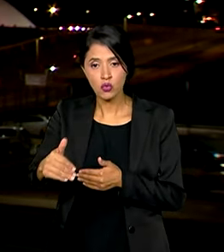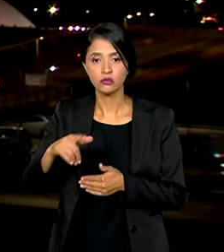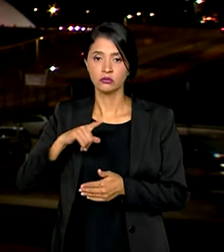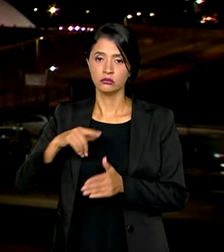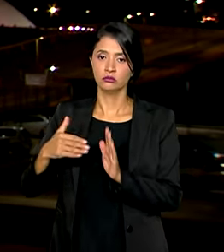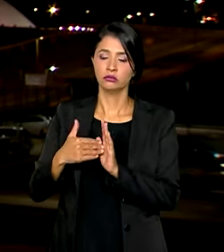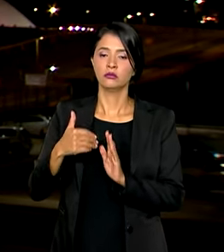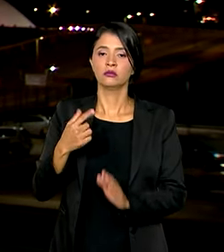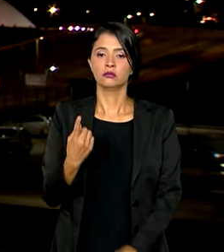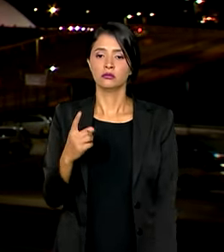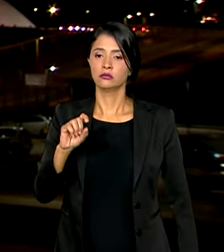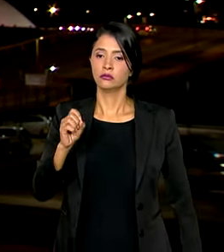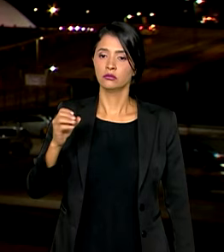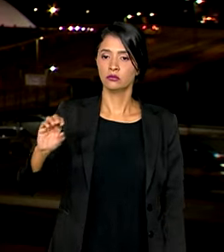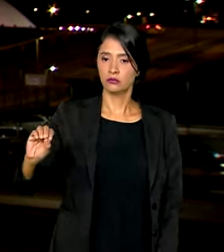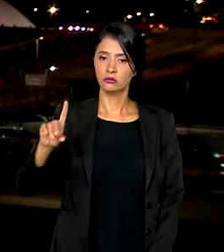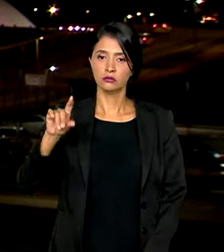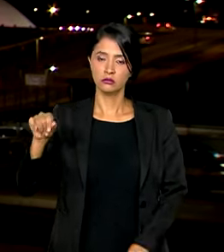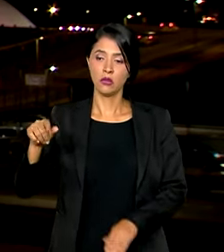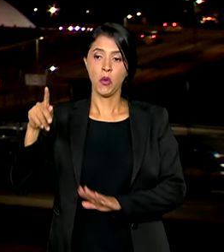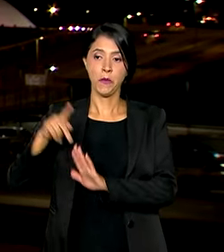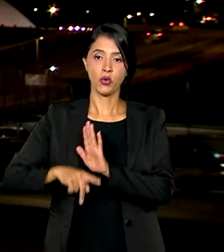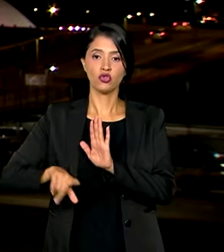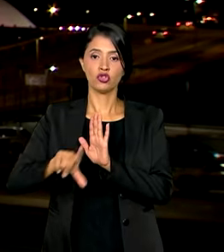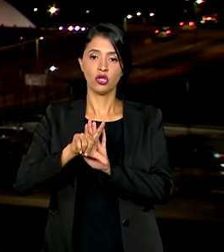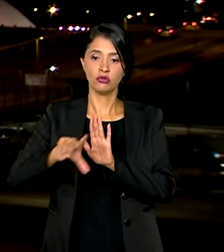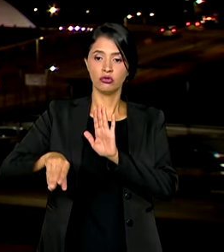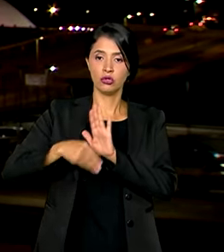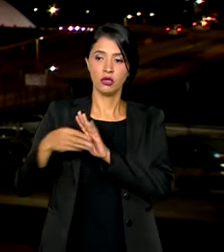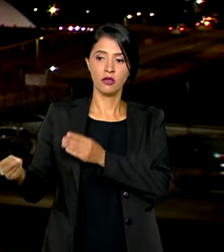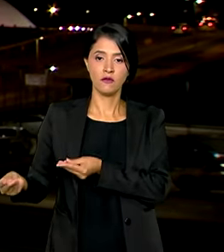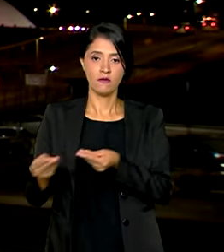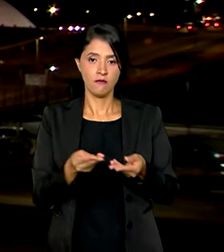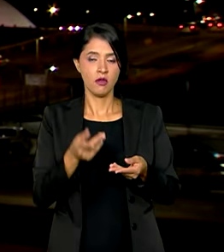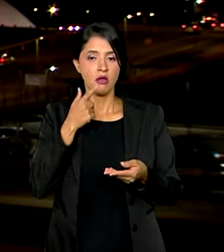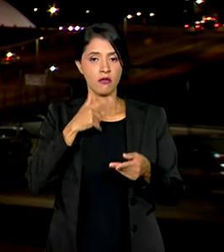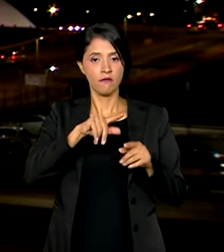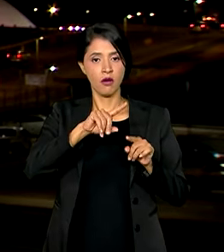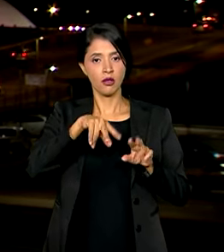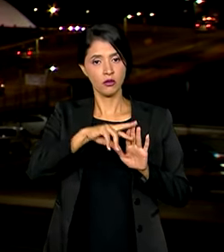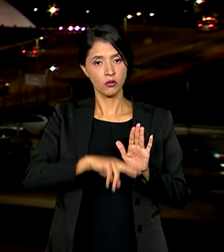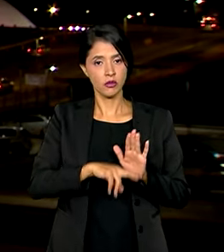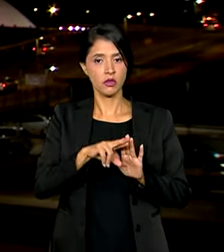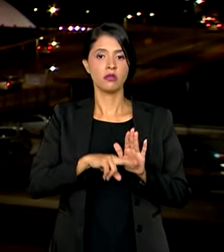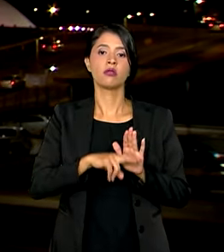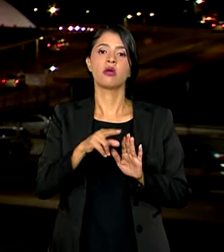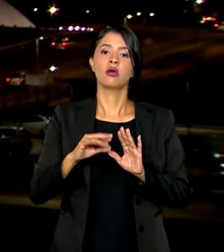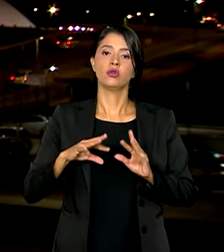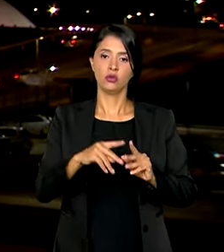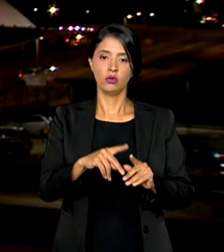180 dias para enviar os projetos de lei complementar que vão regulamentar a